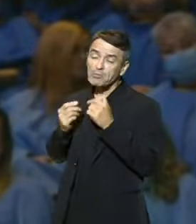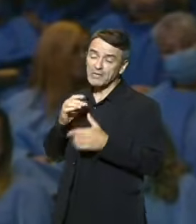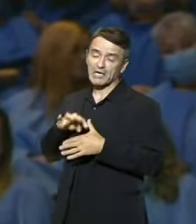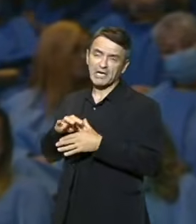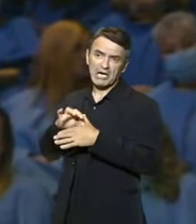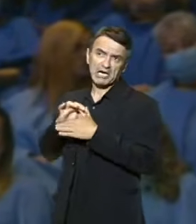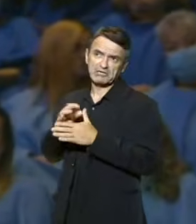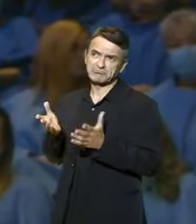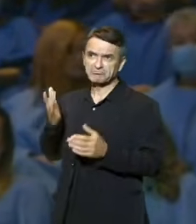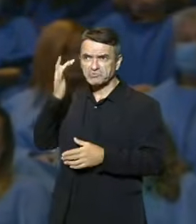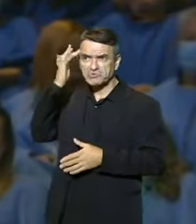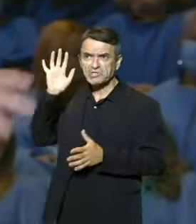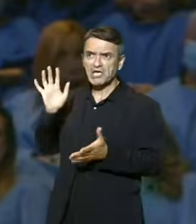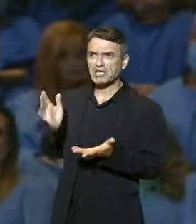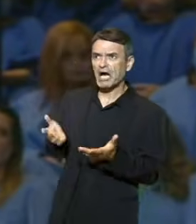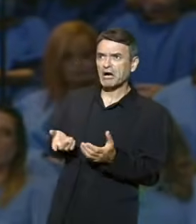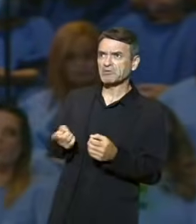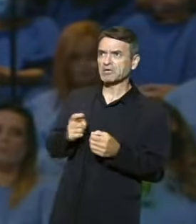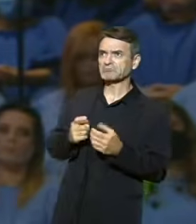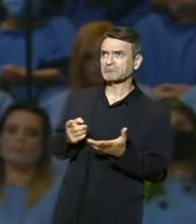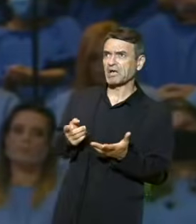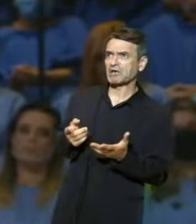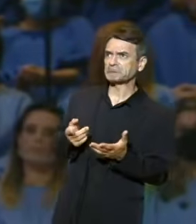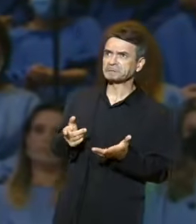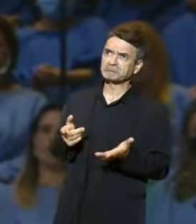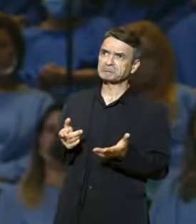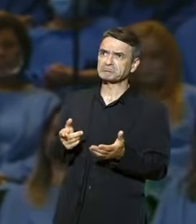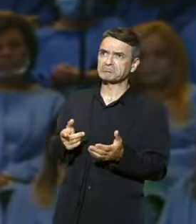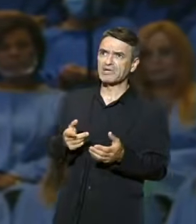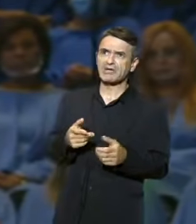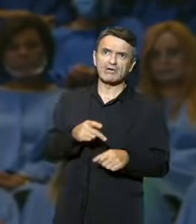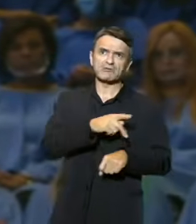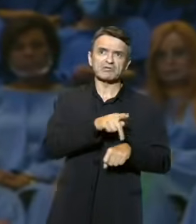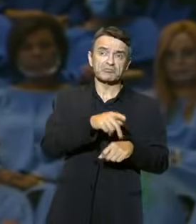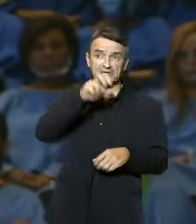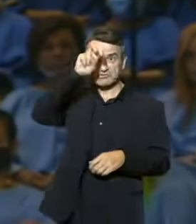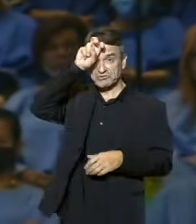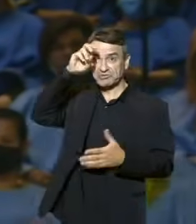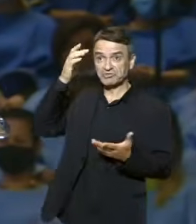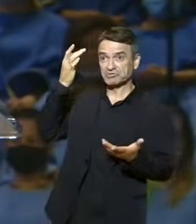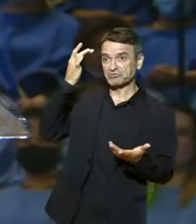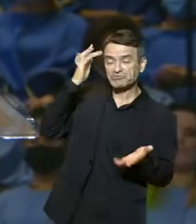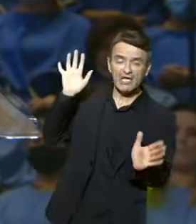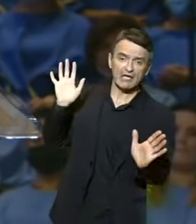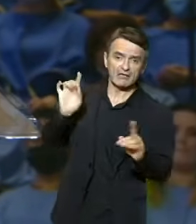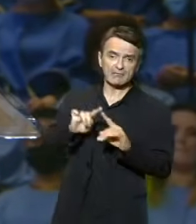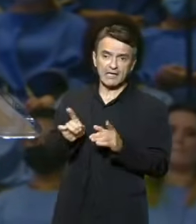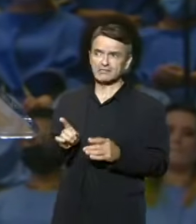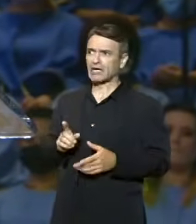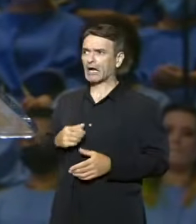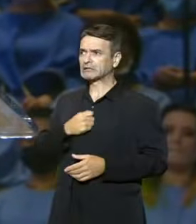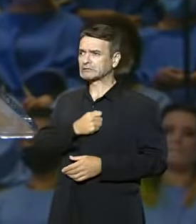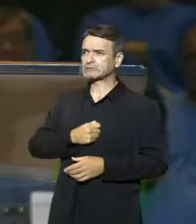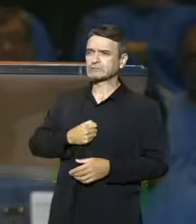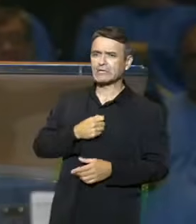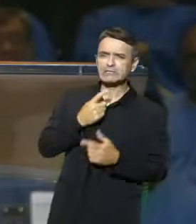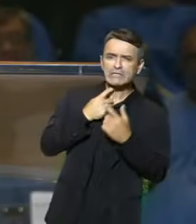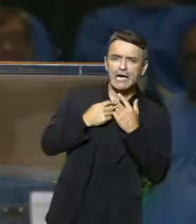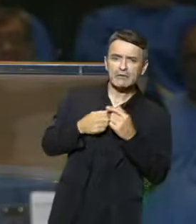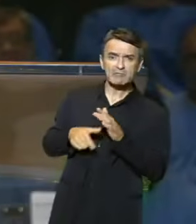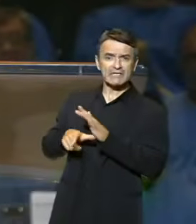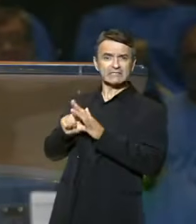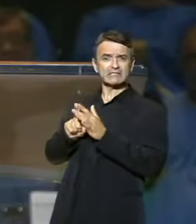eu não sei, e talvez não fossem escravos, então tem saudade da carne. Mas imagina aquele que viveu a